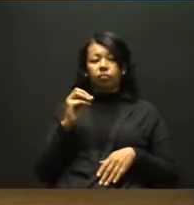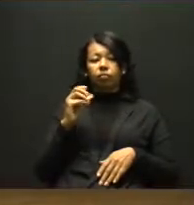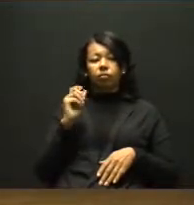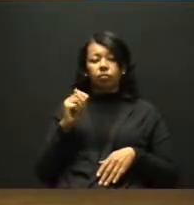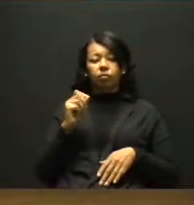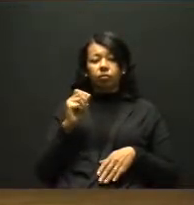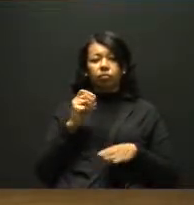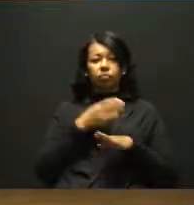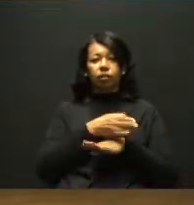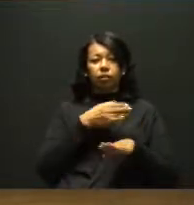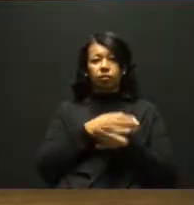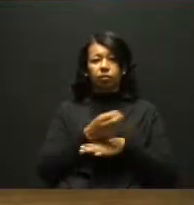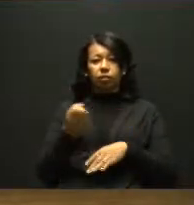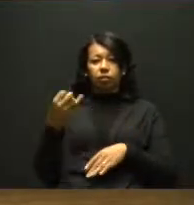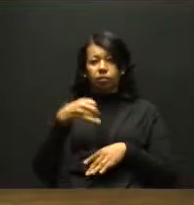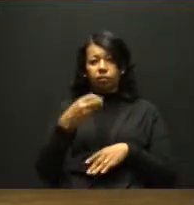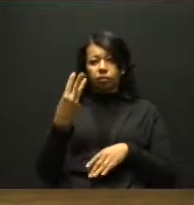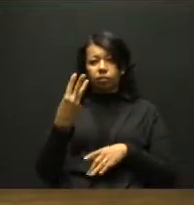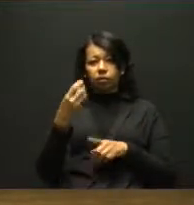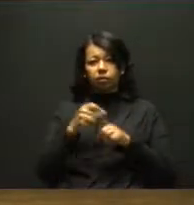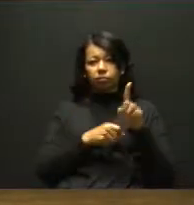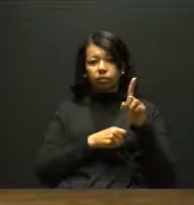três meses